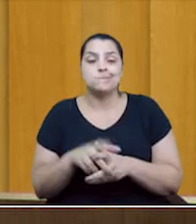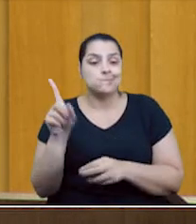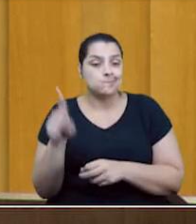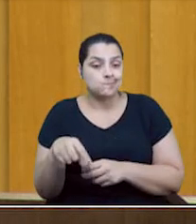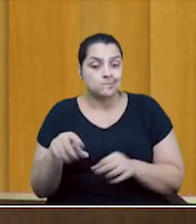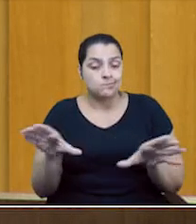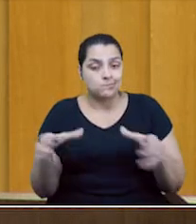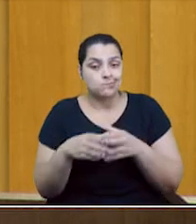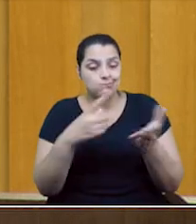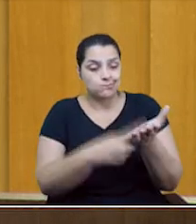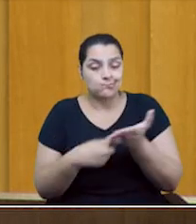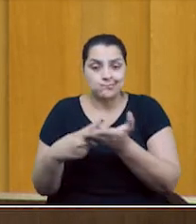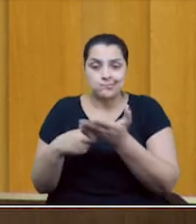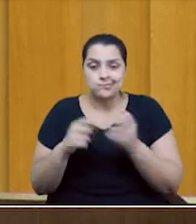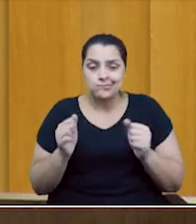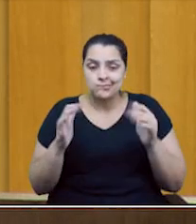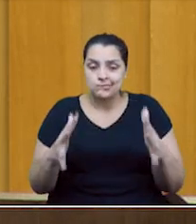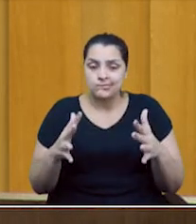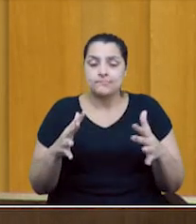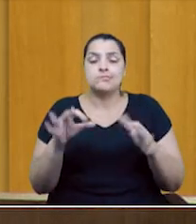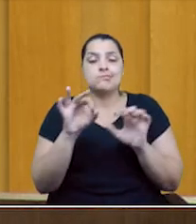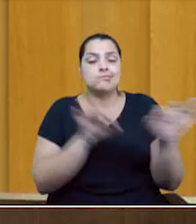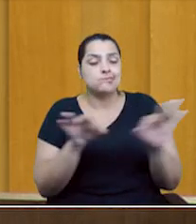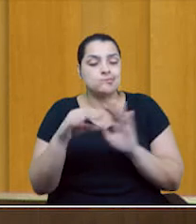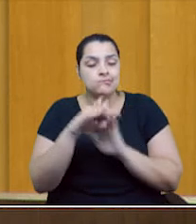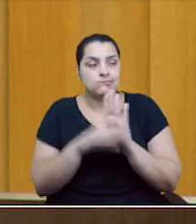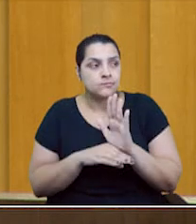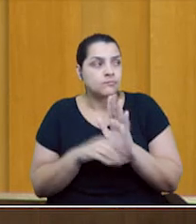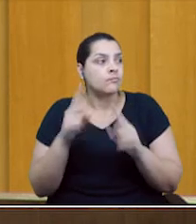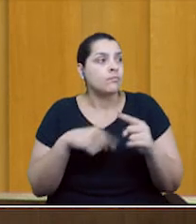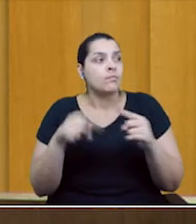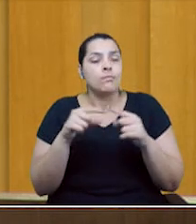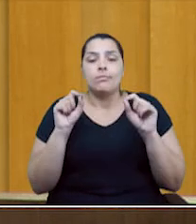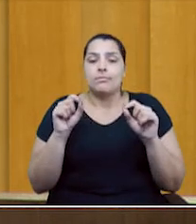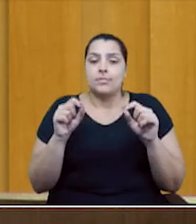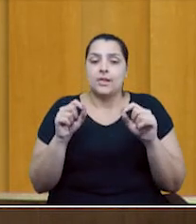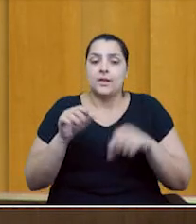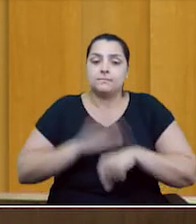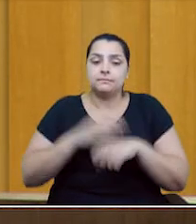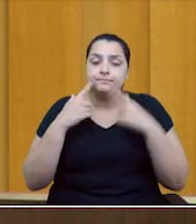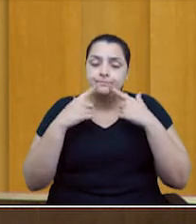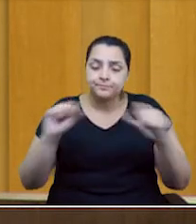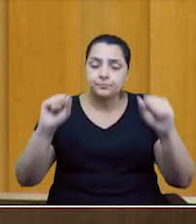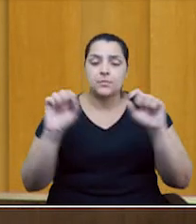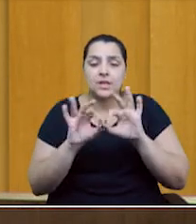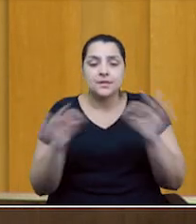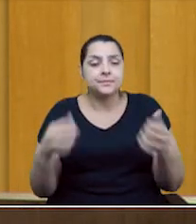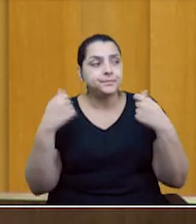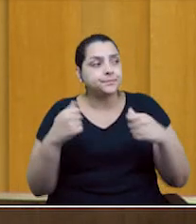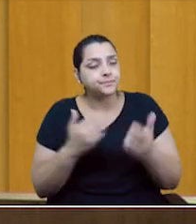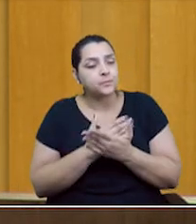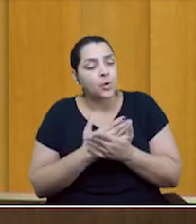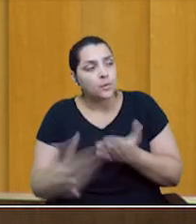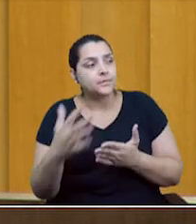ações, iniciativas e projetos desenvolvidos com o objetivo de que seja adotada a linguagem simples, direta e compreensível